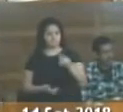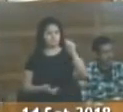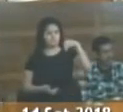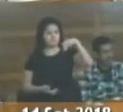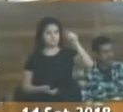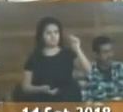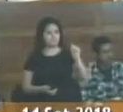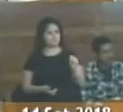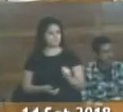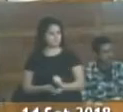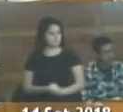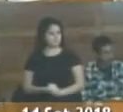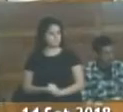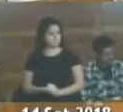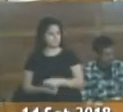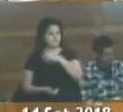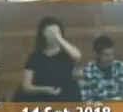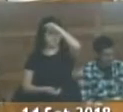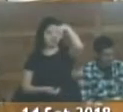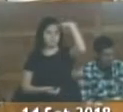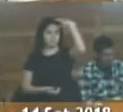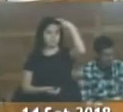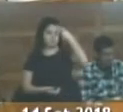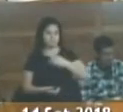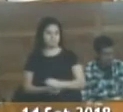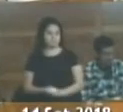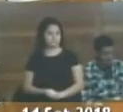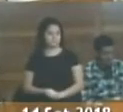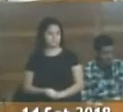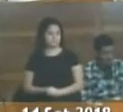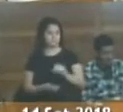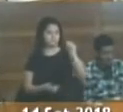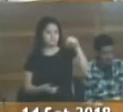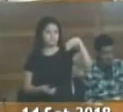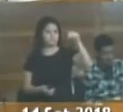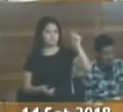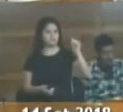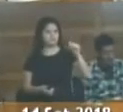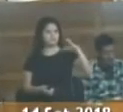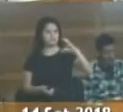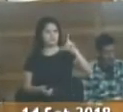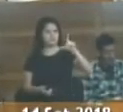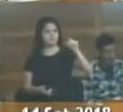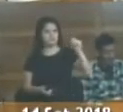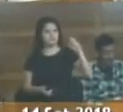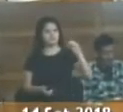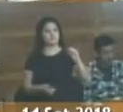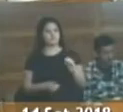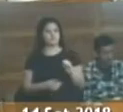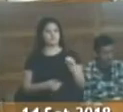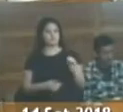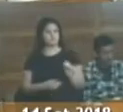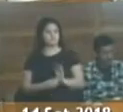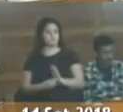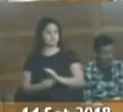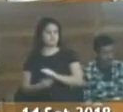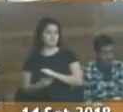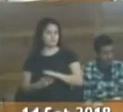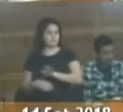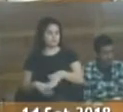Carolina Magalhães, da Prefeitura Municipal de Angra. E Ana Clara, representante das crianças de Ilha